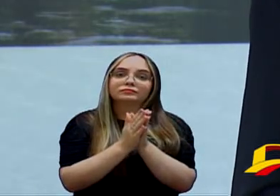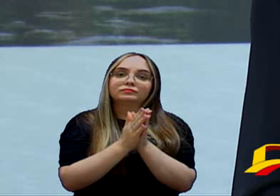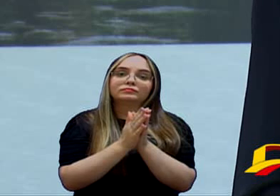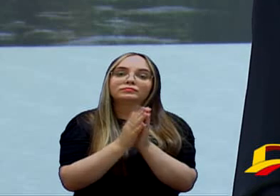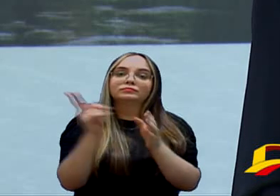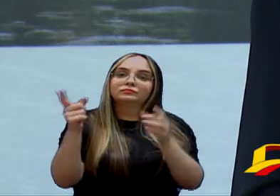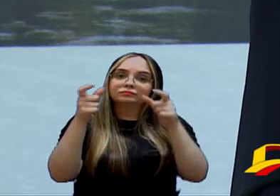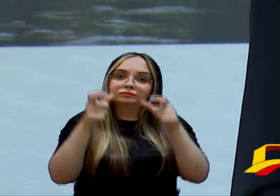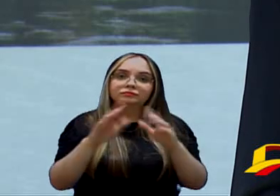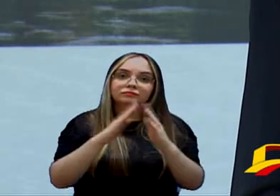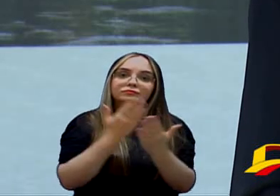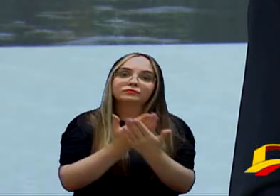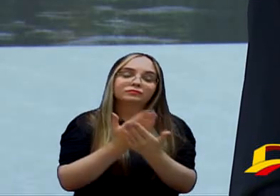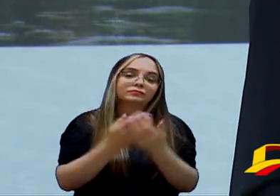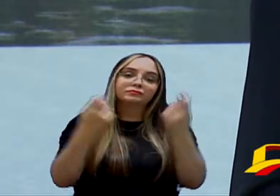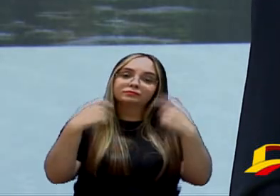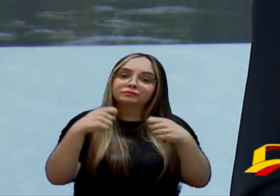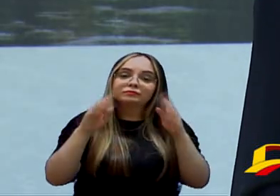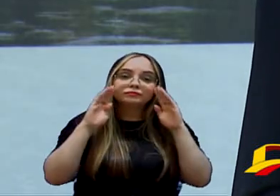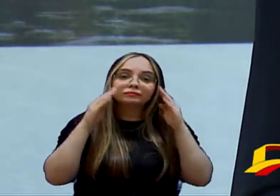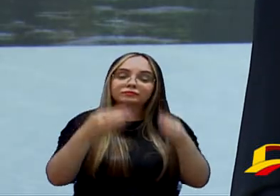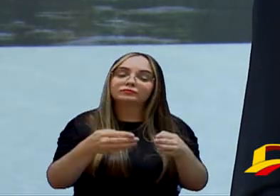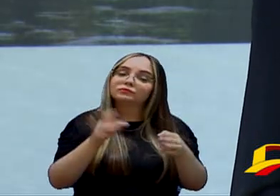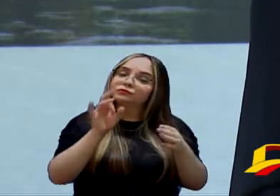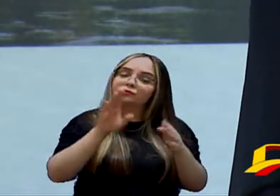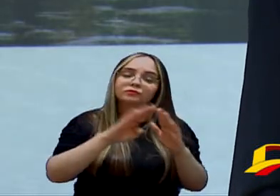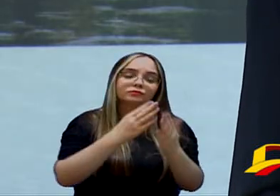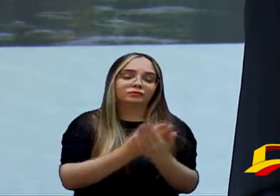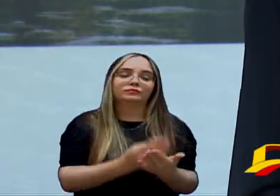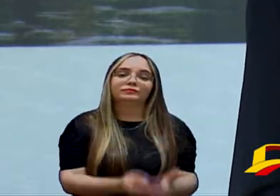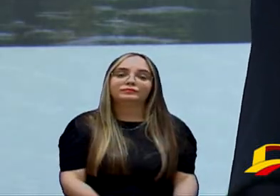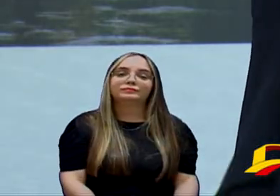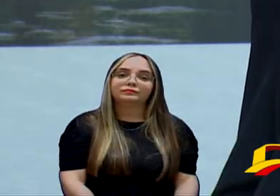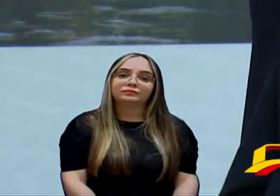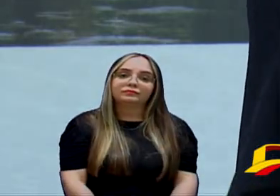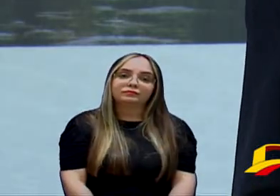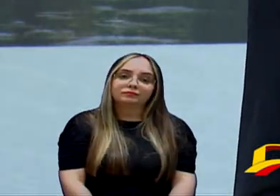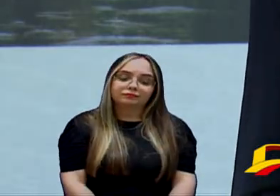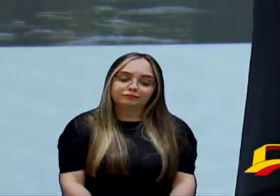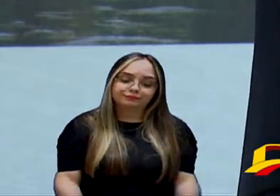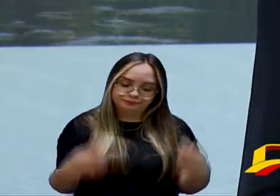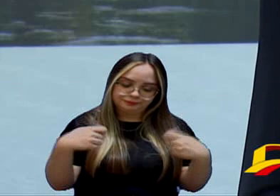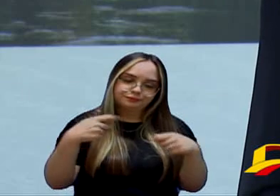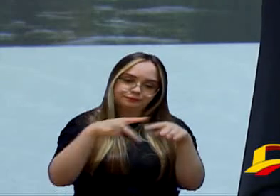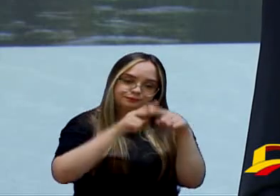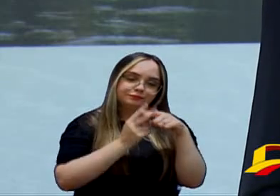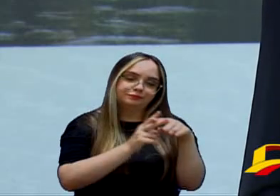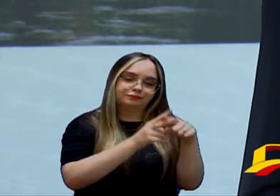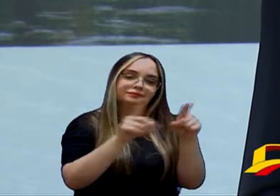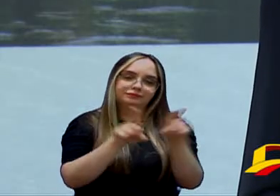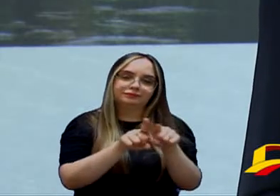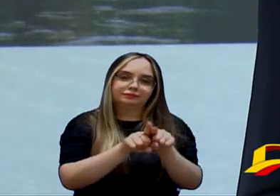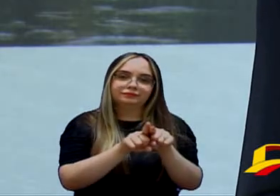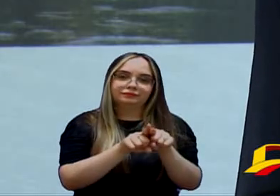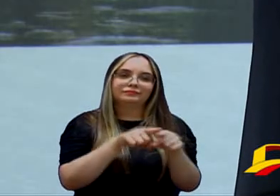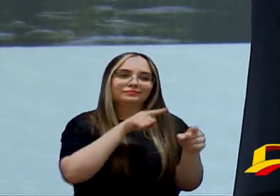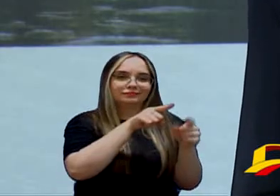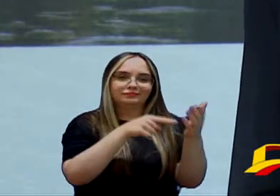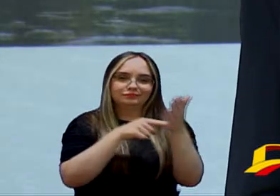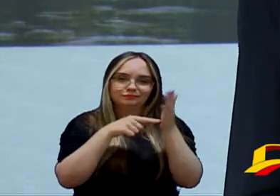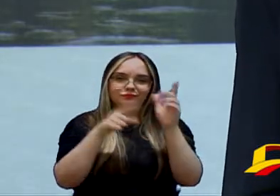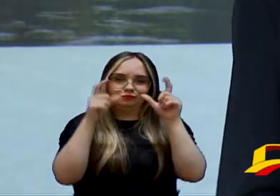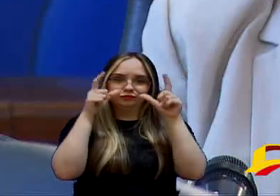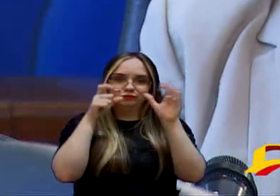aquela escola destinada ao seu fim que é e reformar foi a senhora que trouxe aquelas fotos